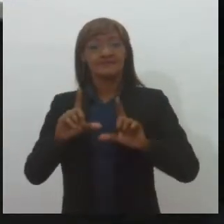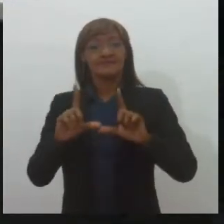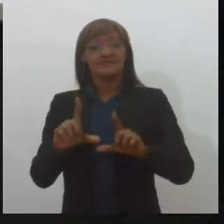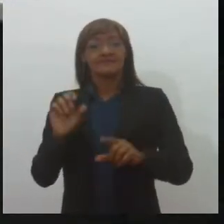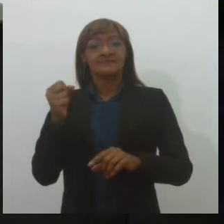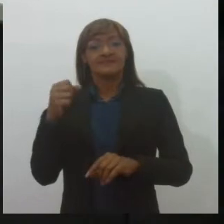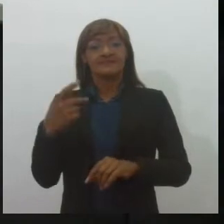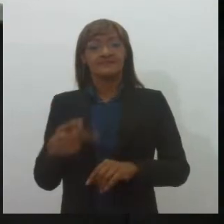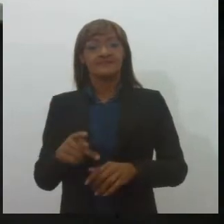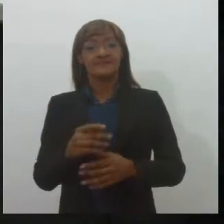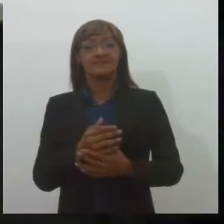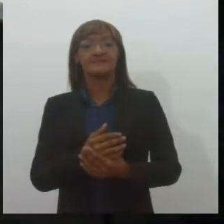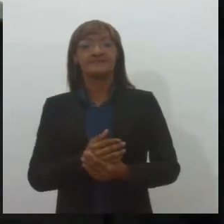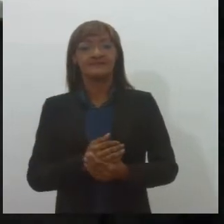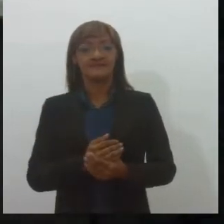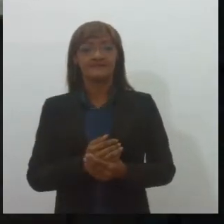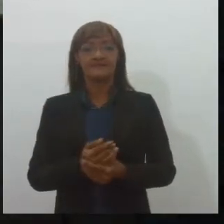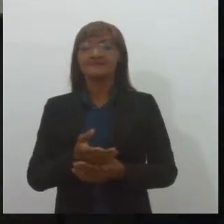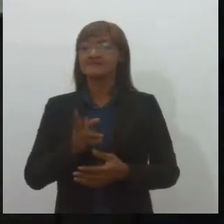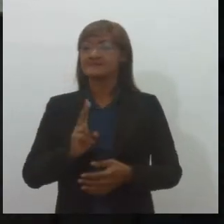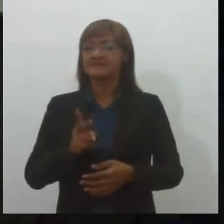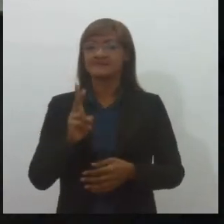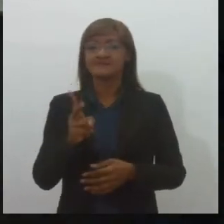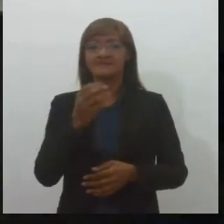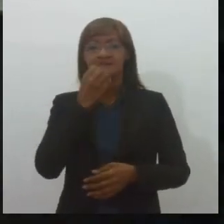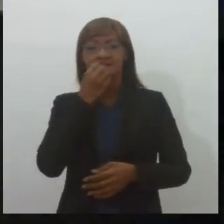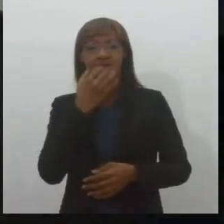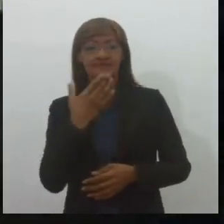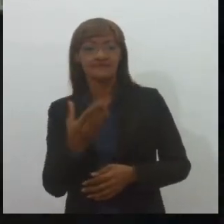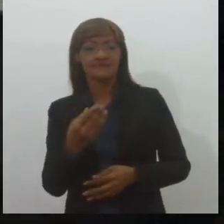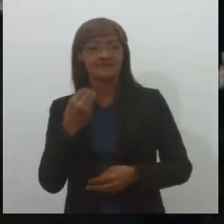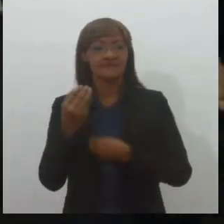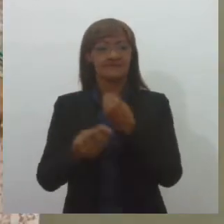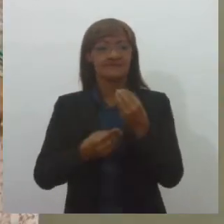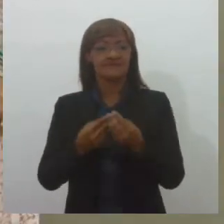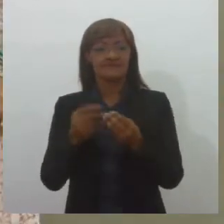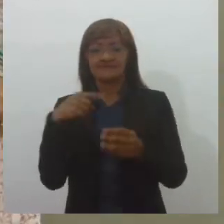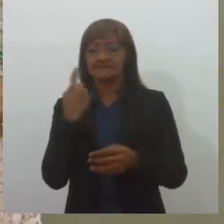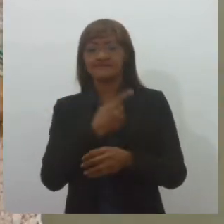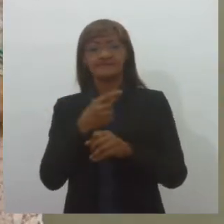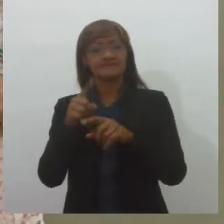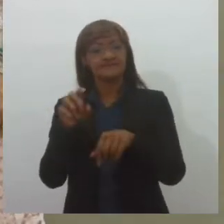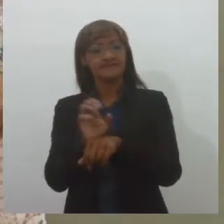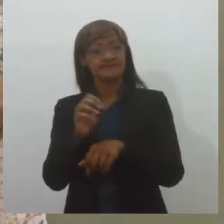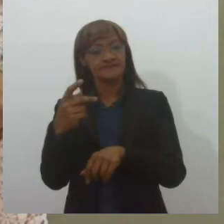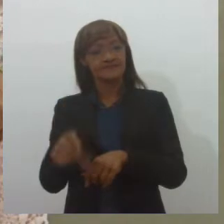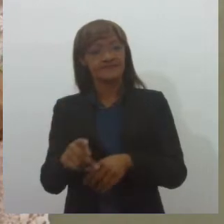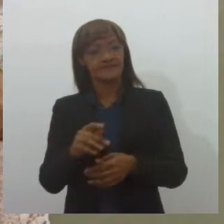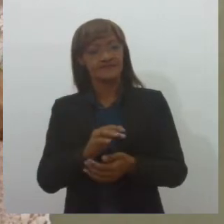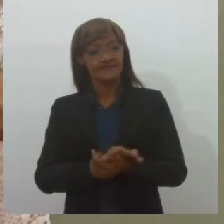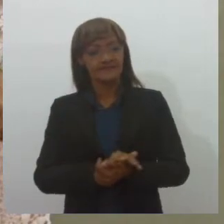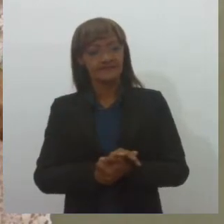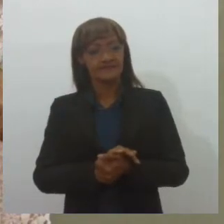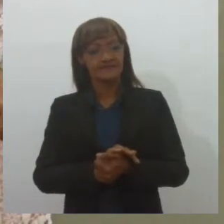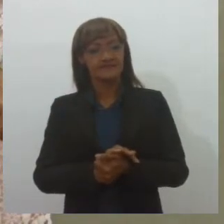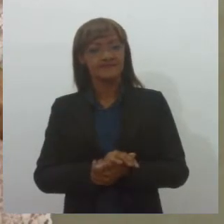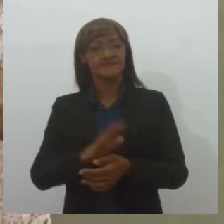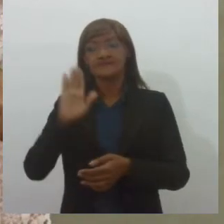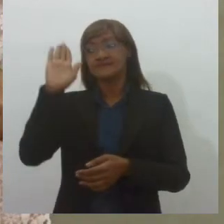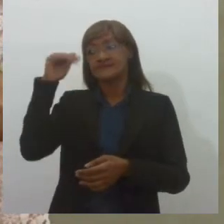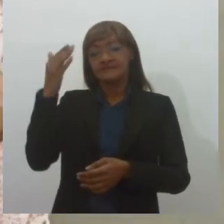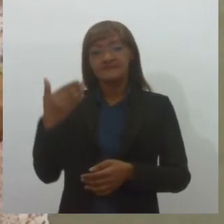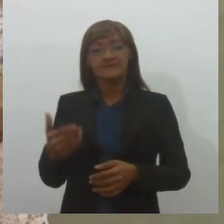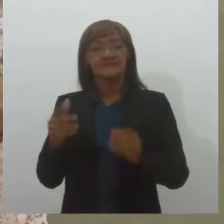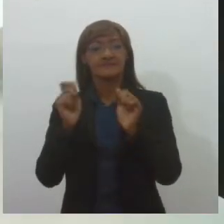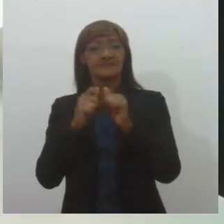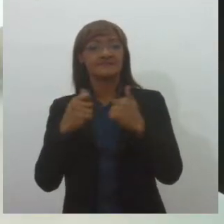porque ele já tem contribuído muito tem muito serviço prestado dentro do nosso Estado a entrega da honraria pela Assembleia